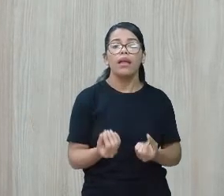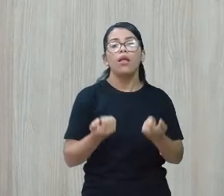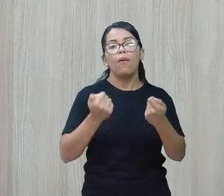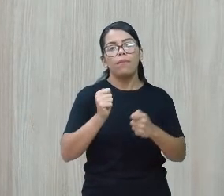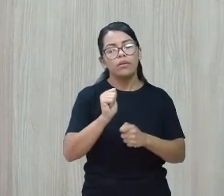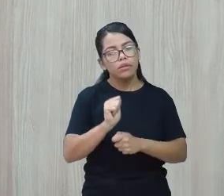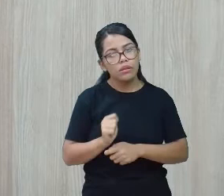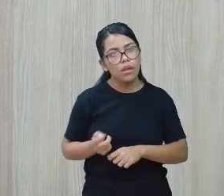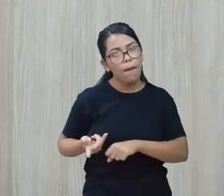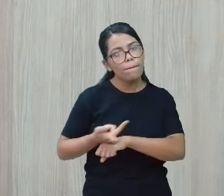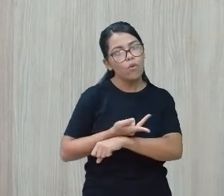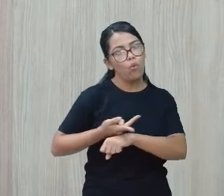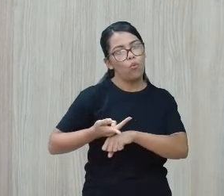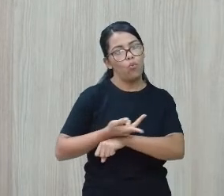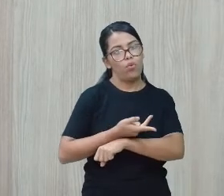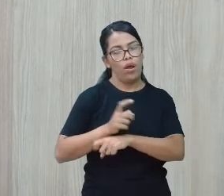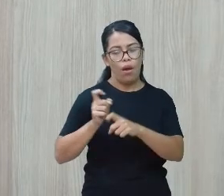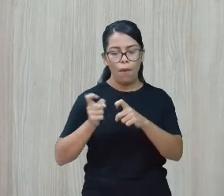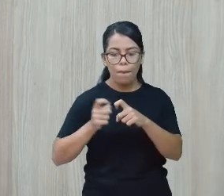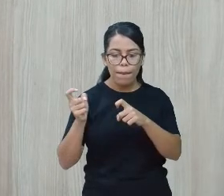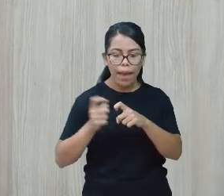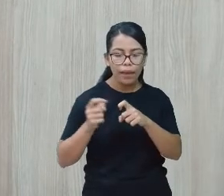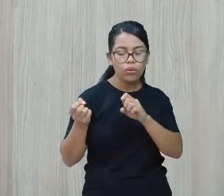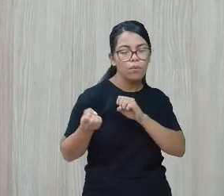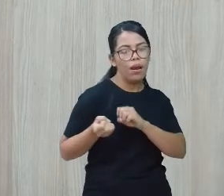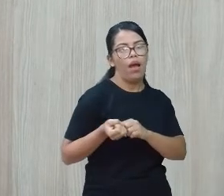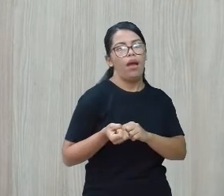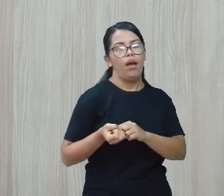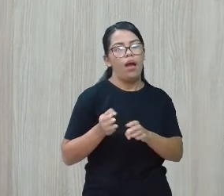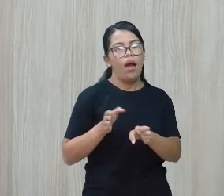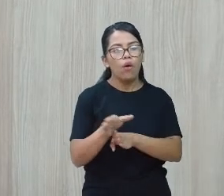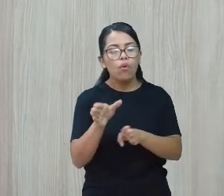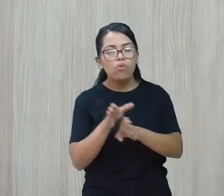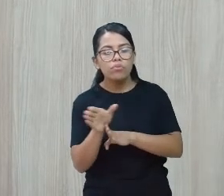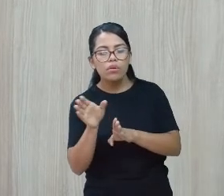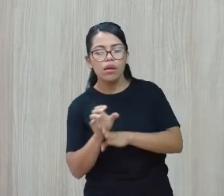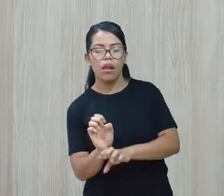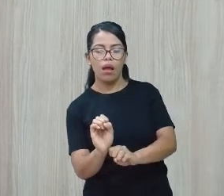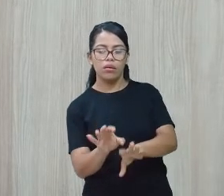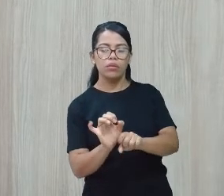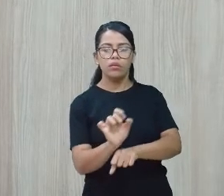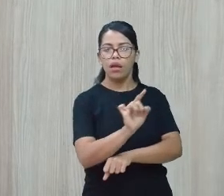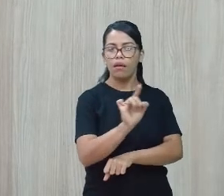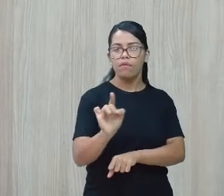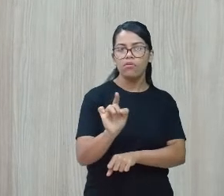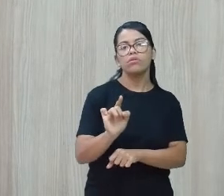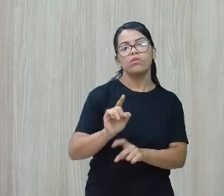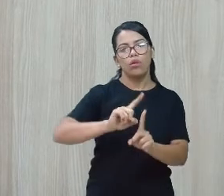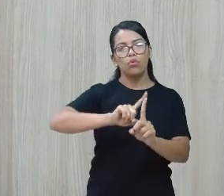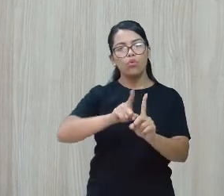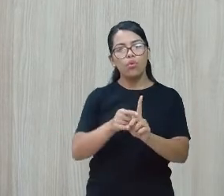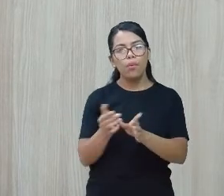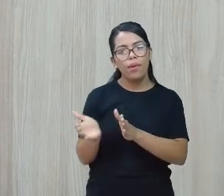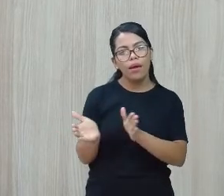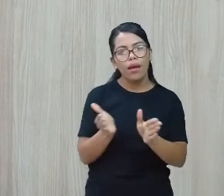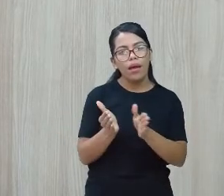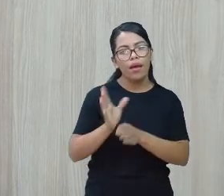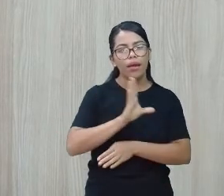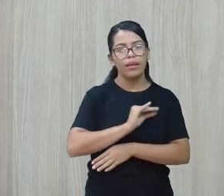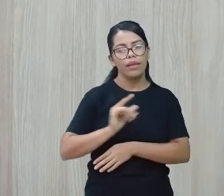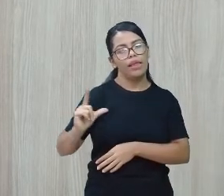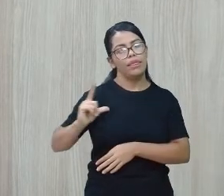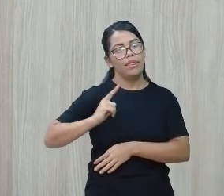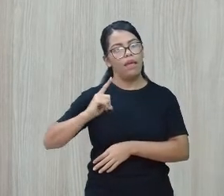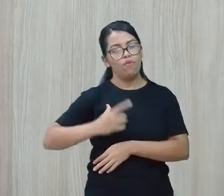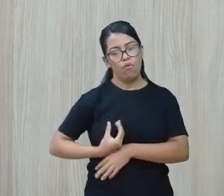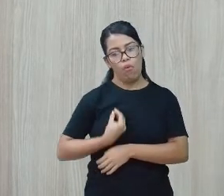especialista que vai orientar você, mesmo você aí na adolescência, né, que entrou para uma vida sexual